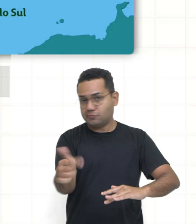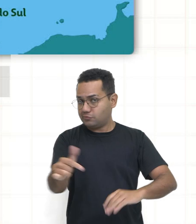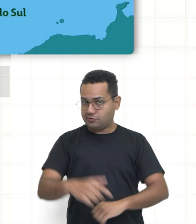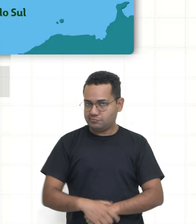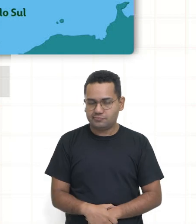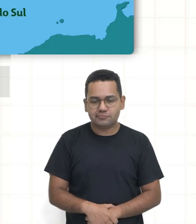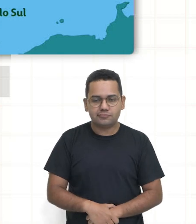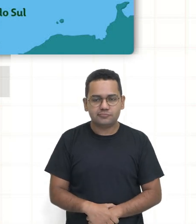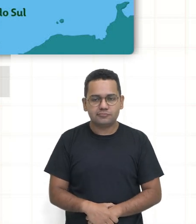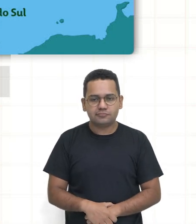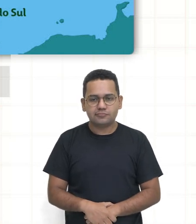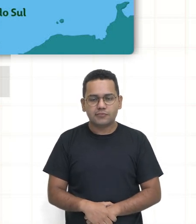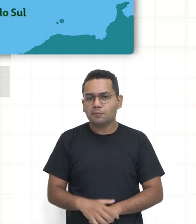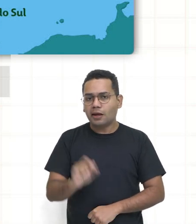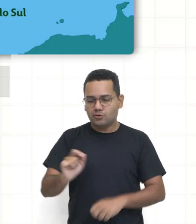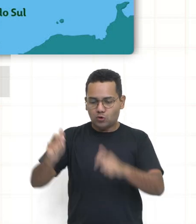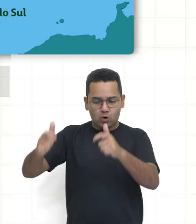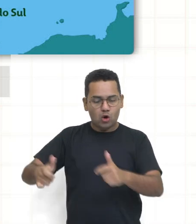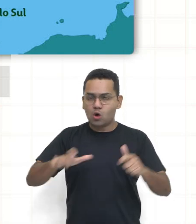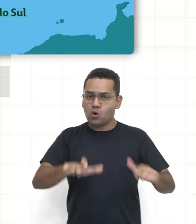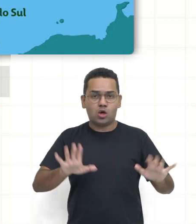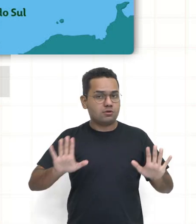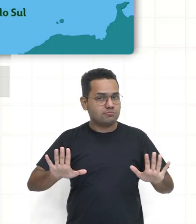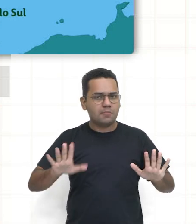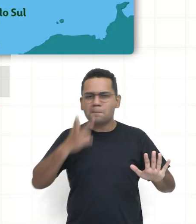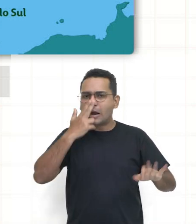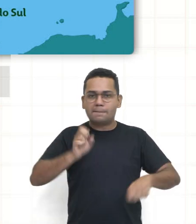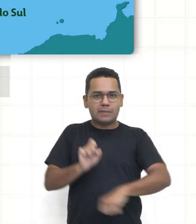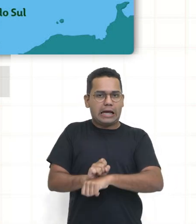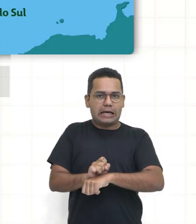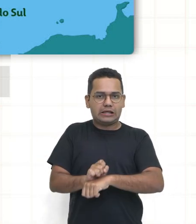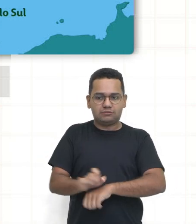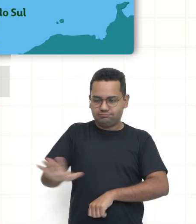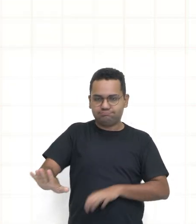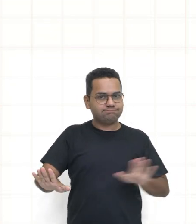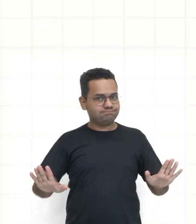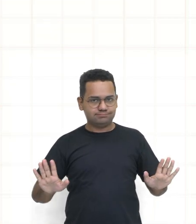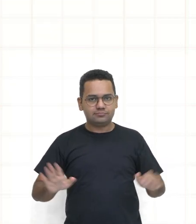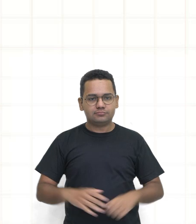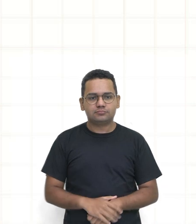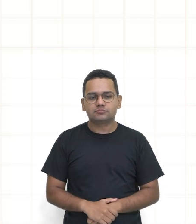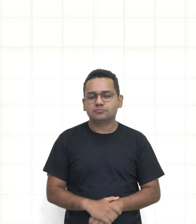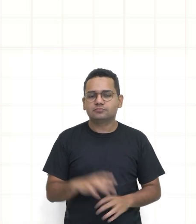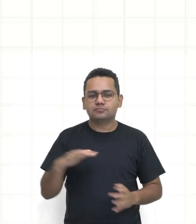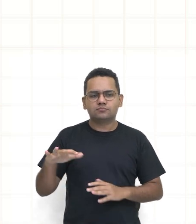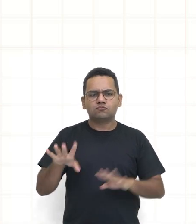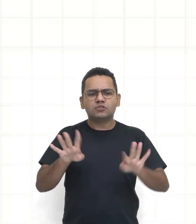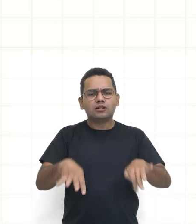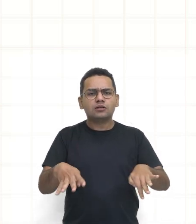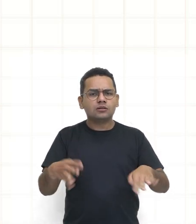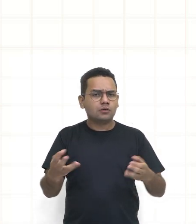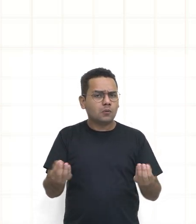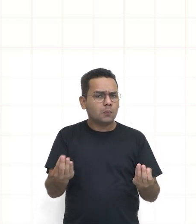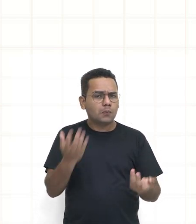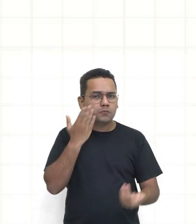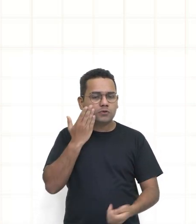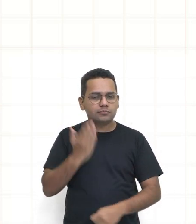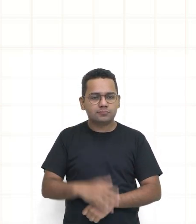guerra vai estar ali parada, certo? E como é que vai terminar a